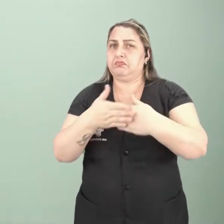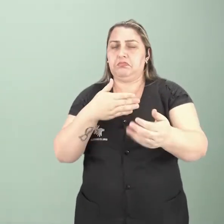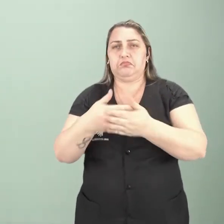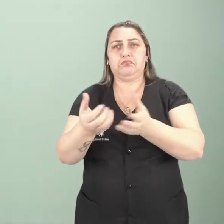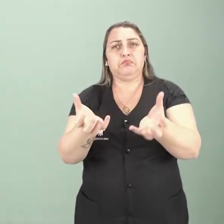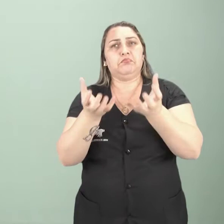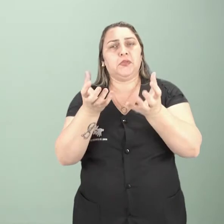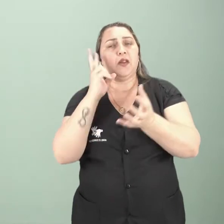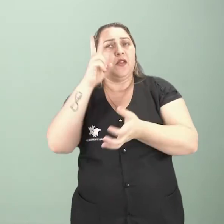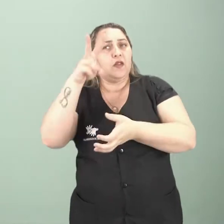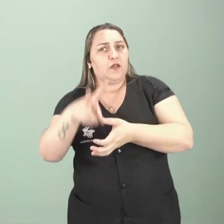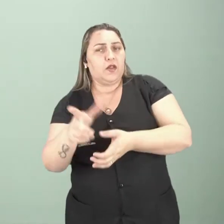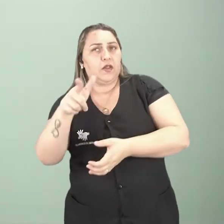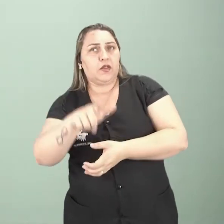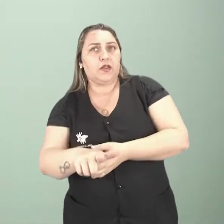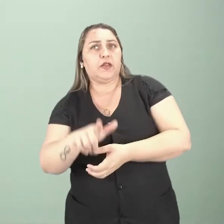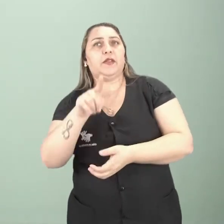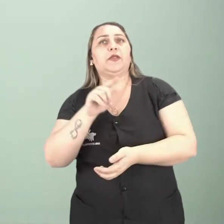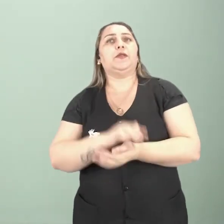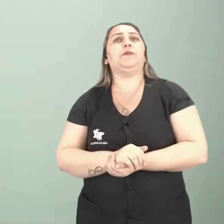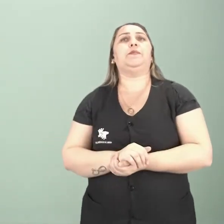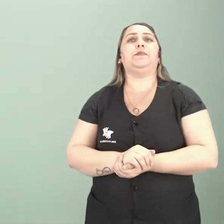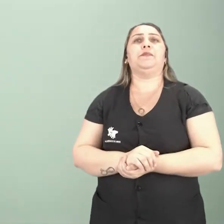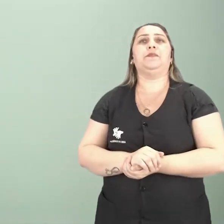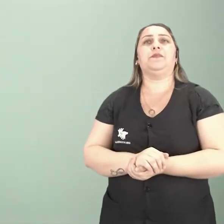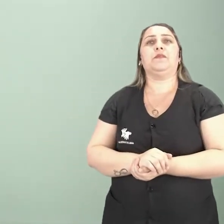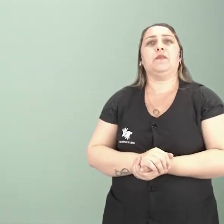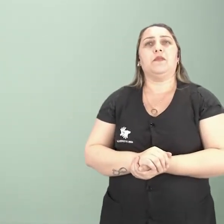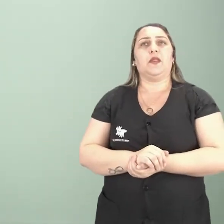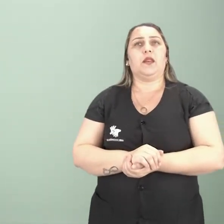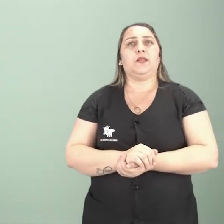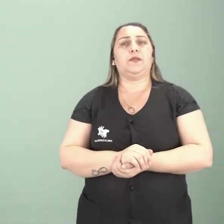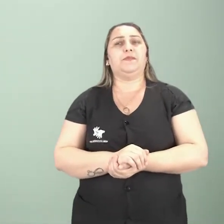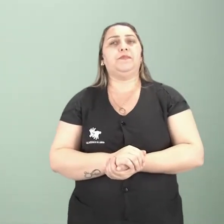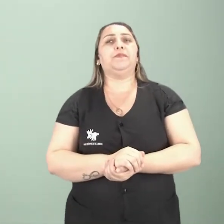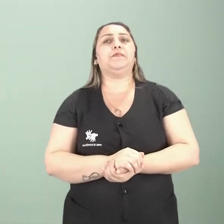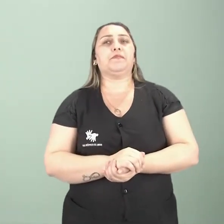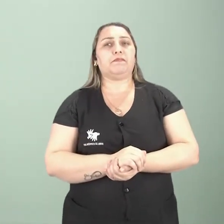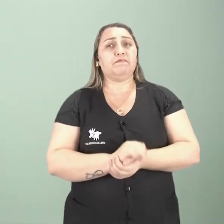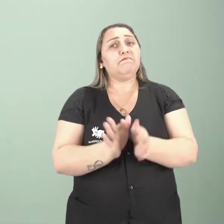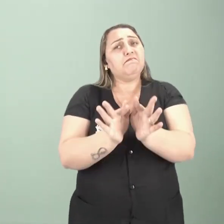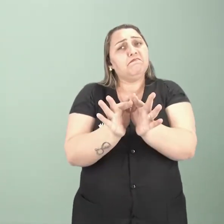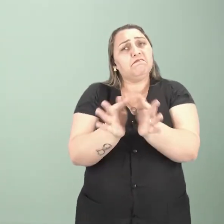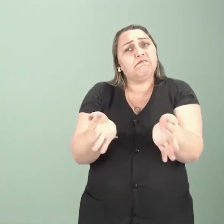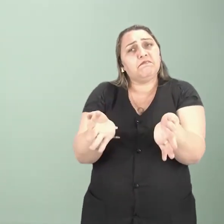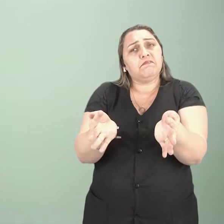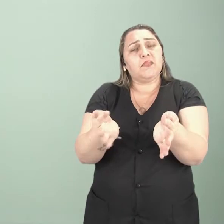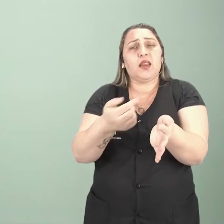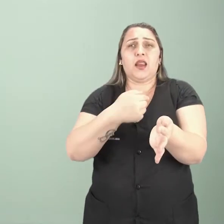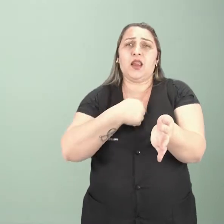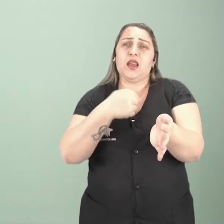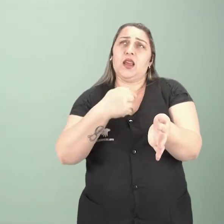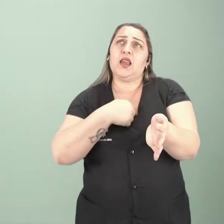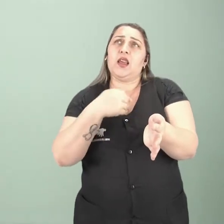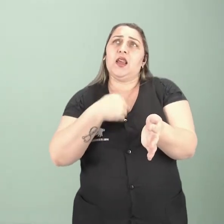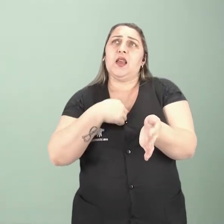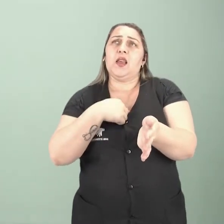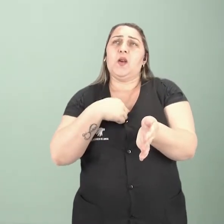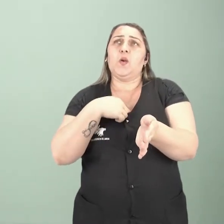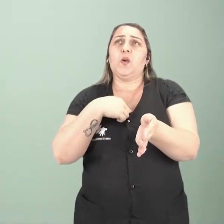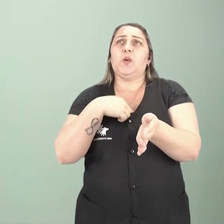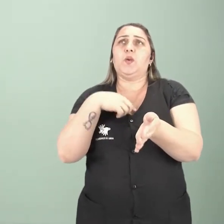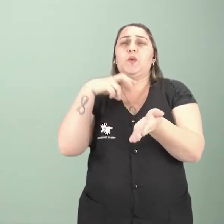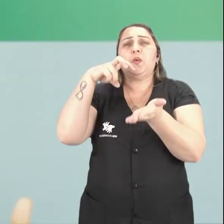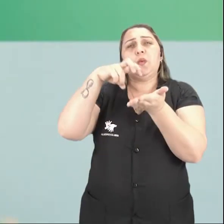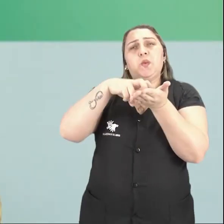que você queira. E vejam, observem nas obras, tá? Que são elementos bastante simples. É como se eu, numa bela manhã,